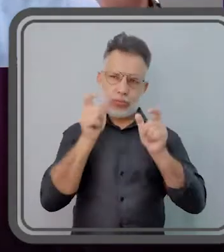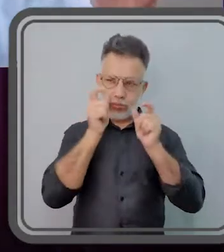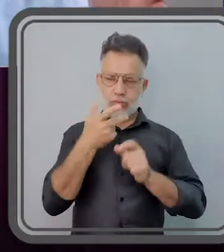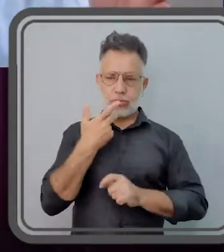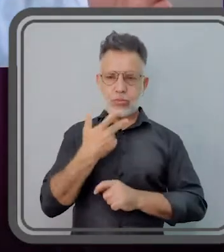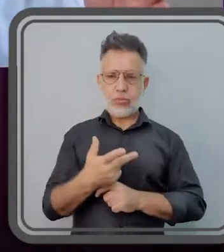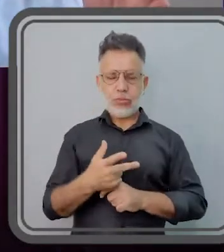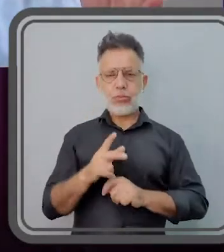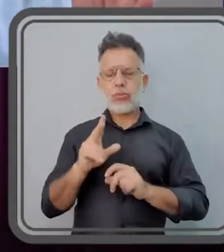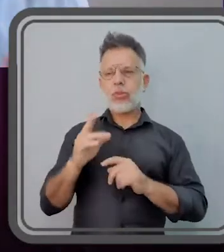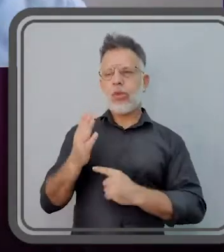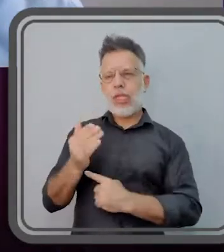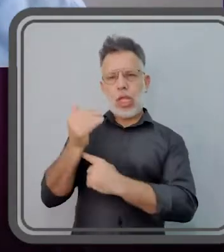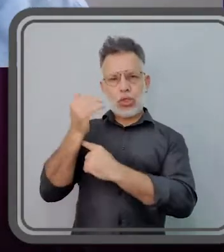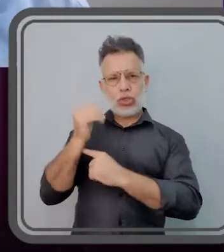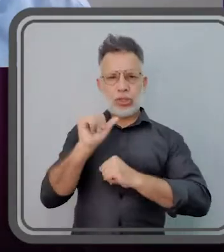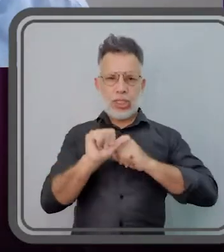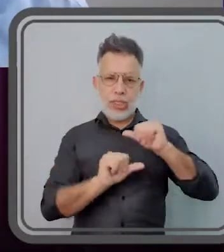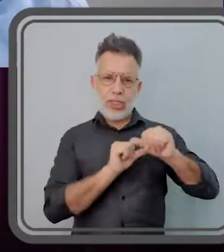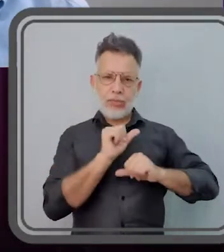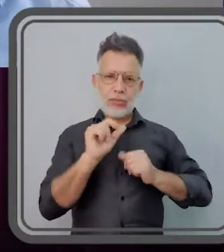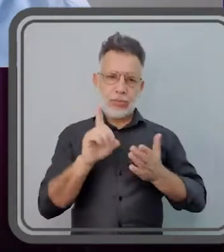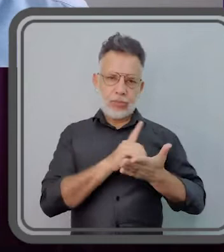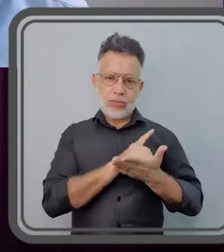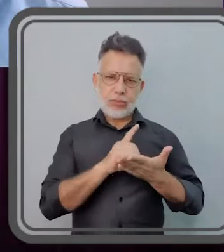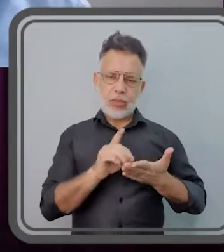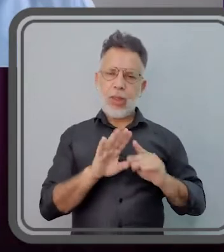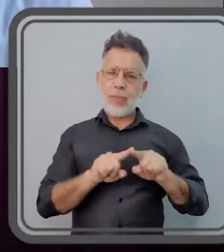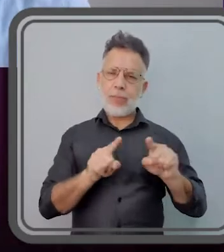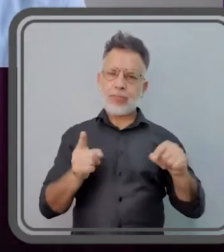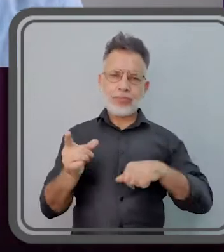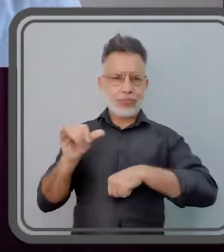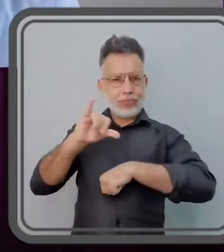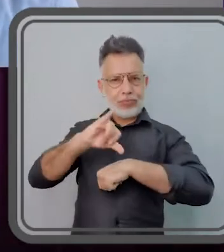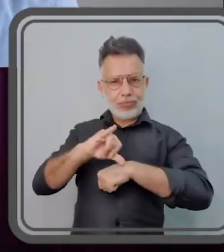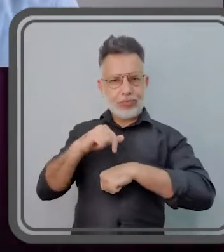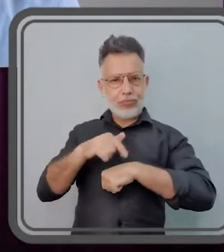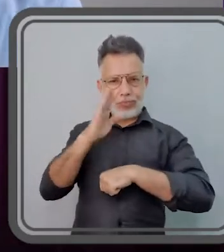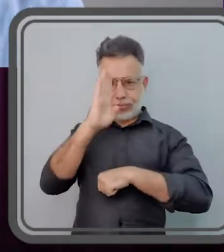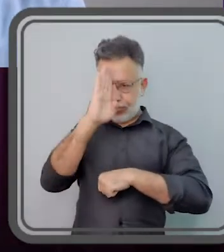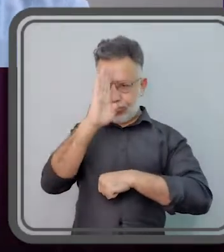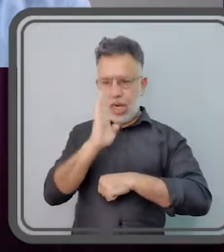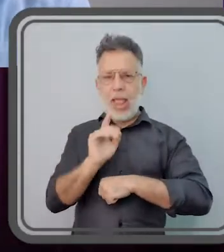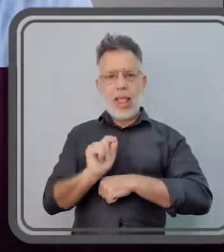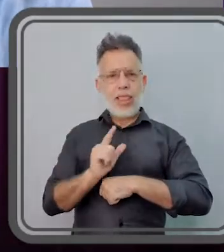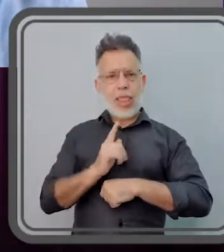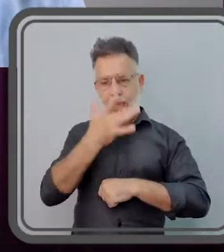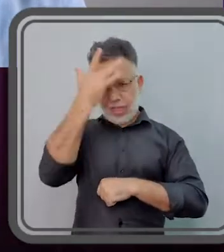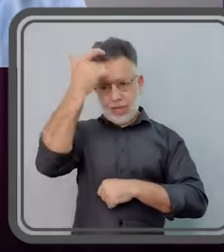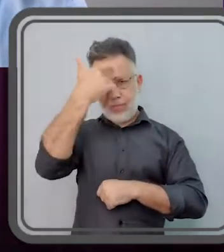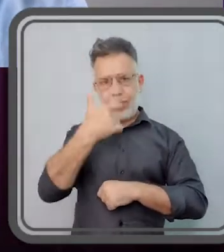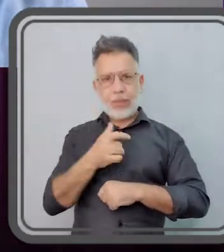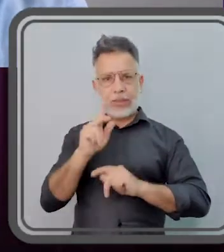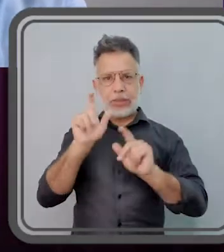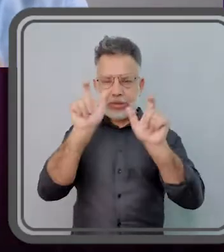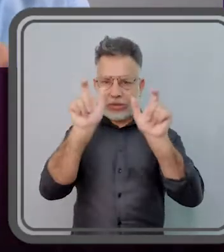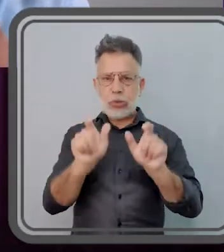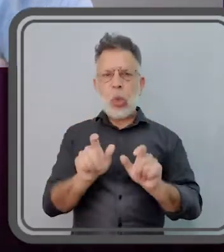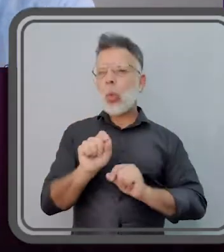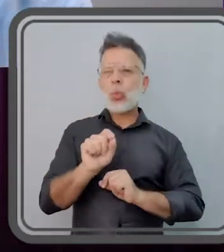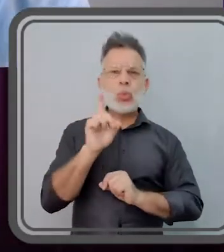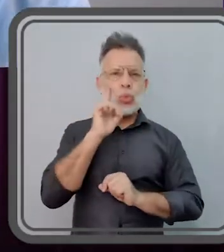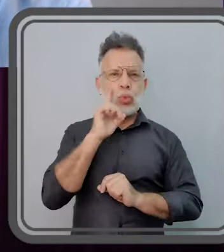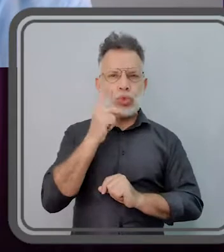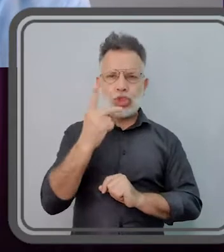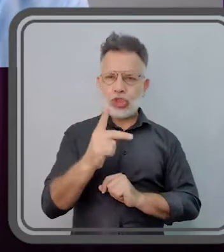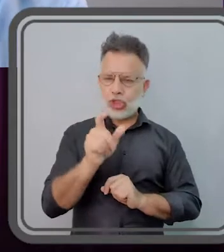tecnologia, transformação digital, mas no centro disso tem as pessoas, né? E no dia a dia dessas pessoas, como que